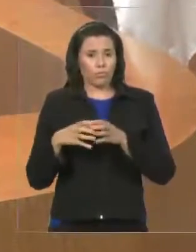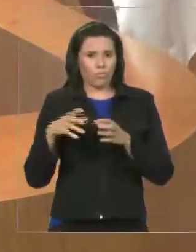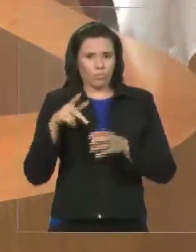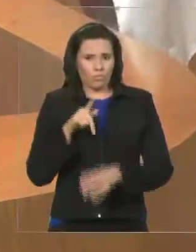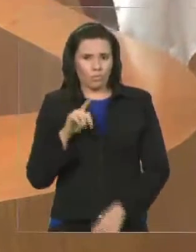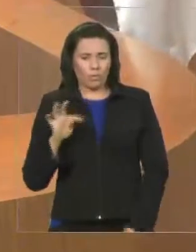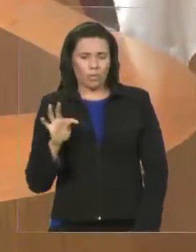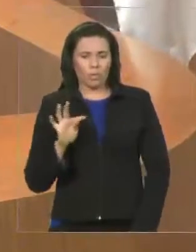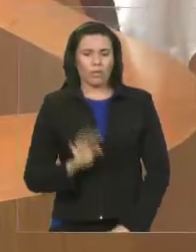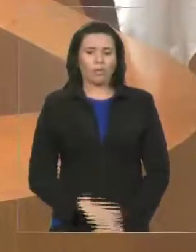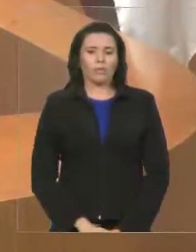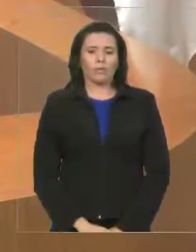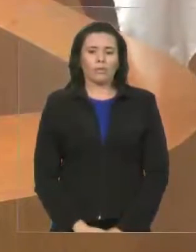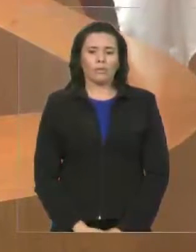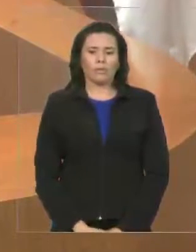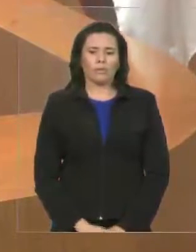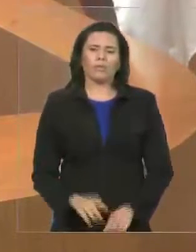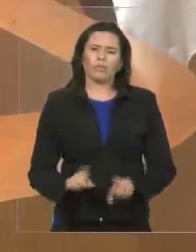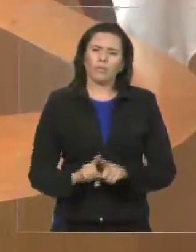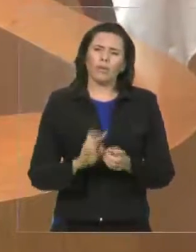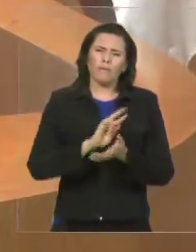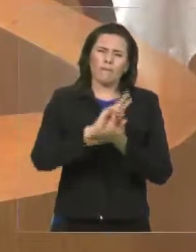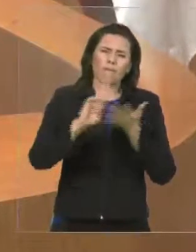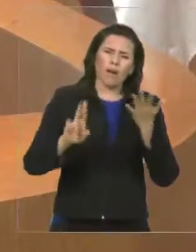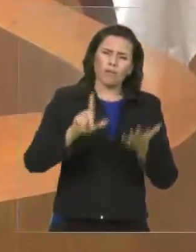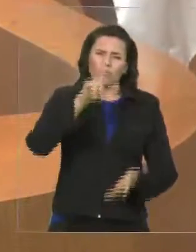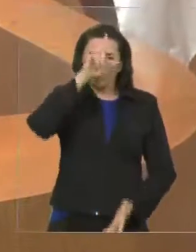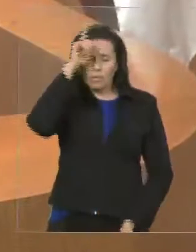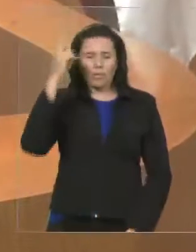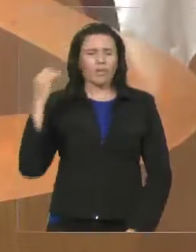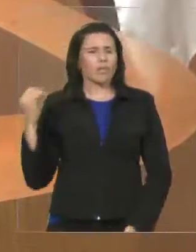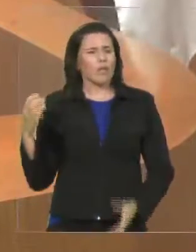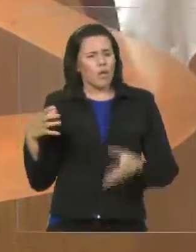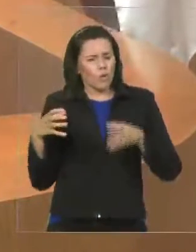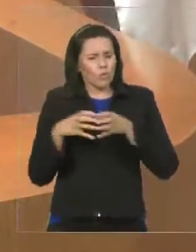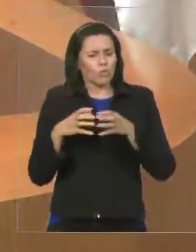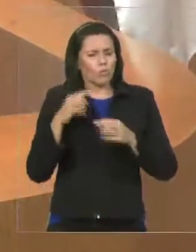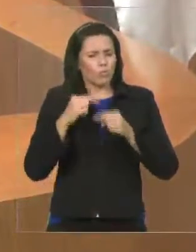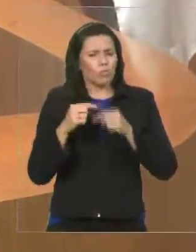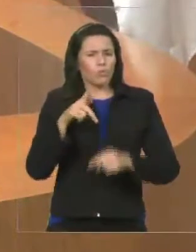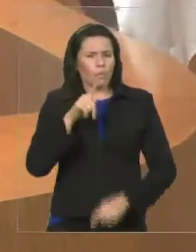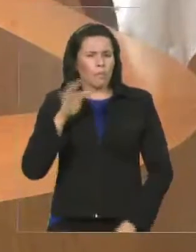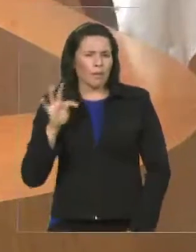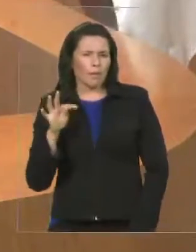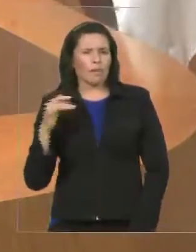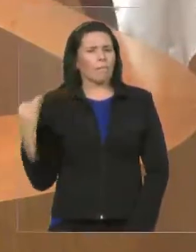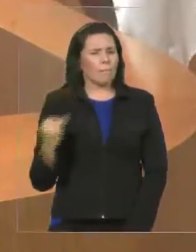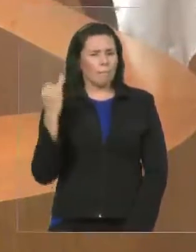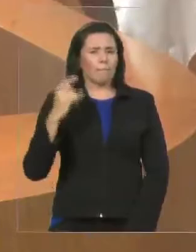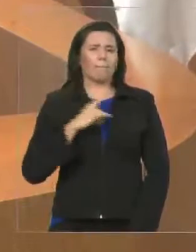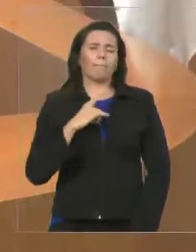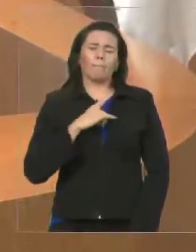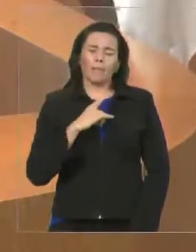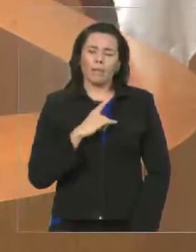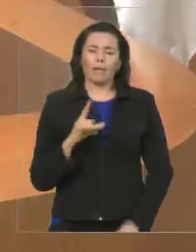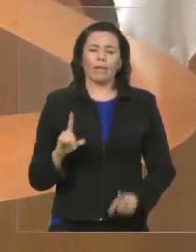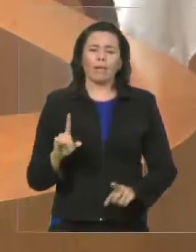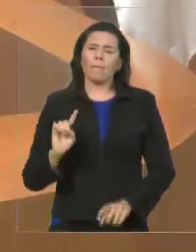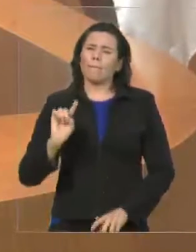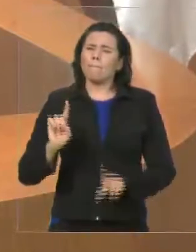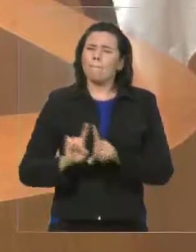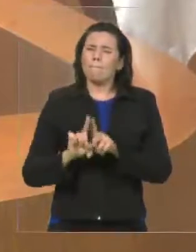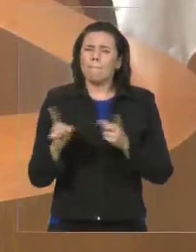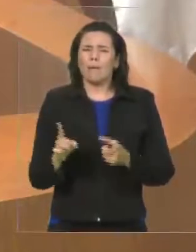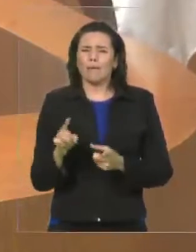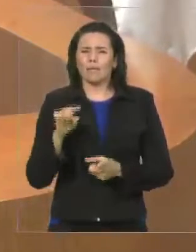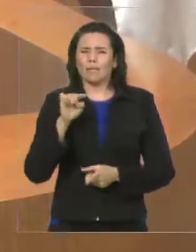que, em outro momento, eu vou ter a oportunidade de destacar, mas, em função do adiantar